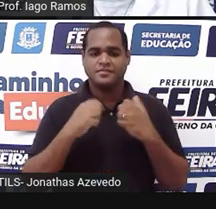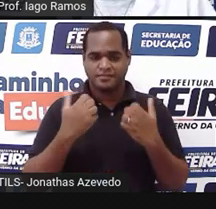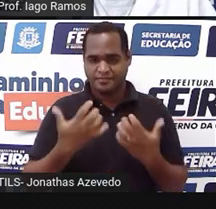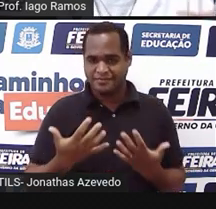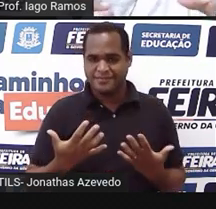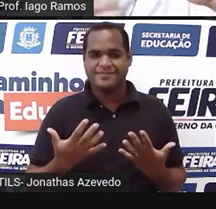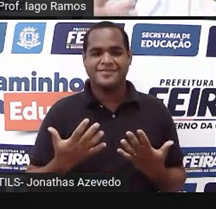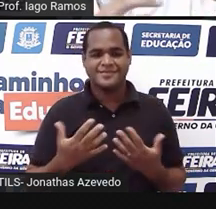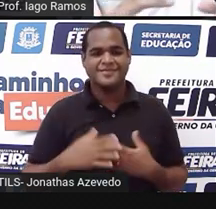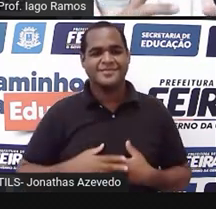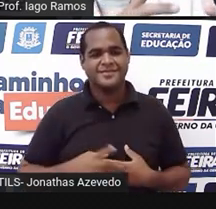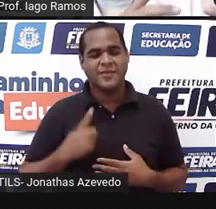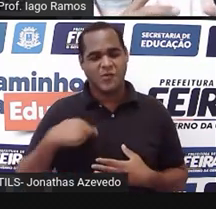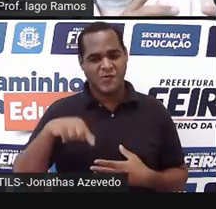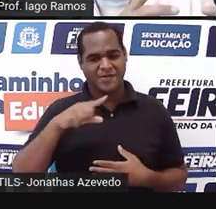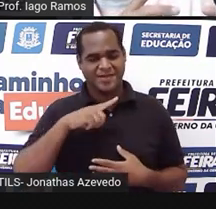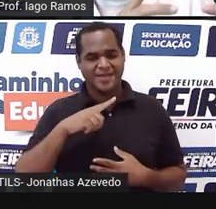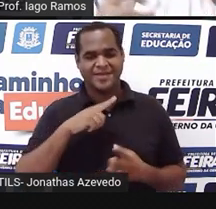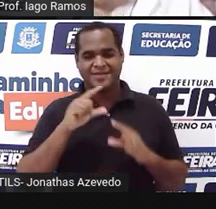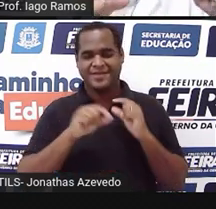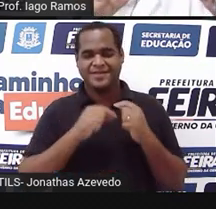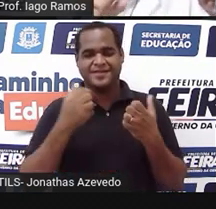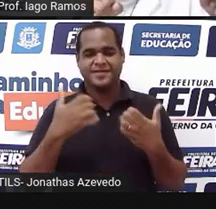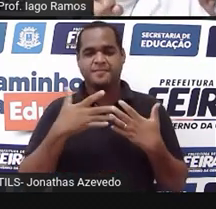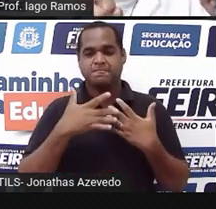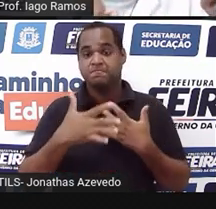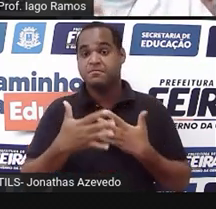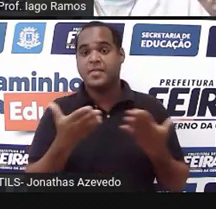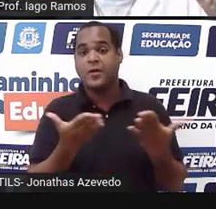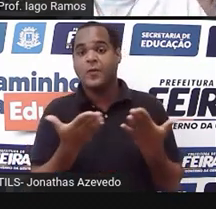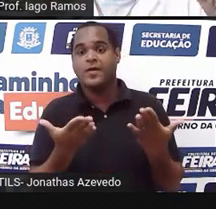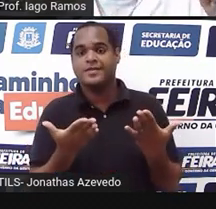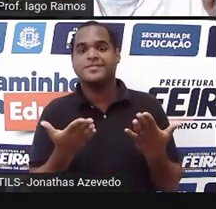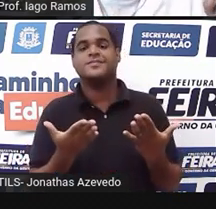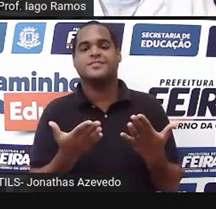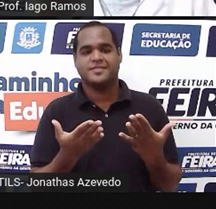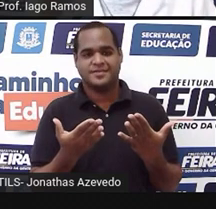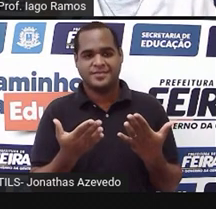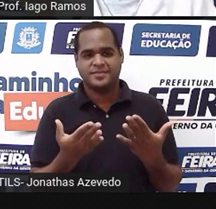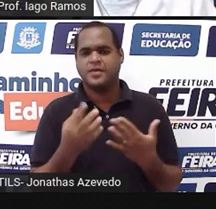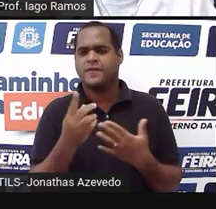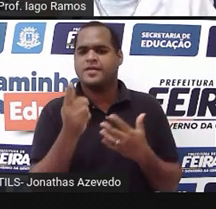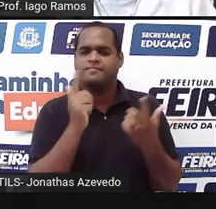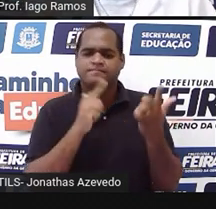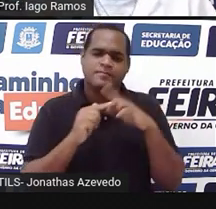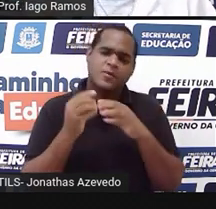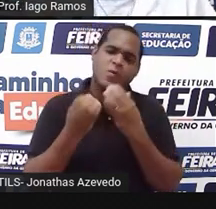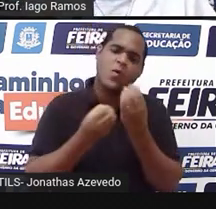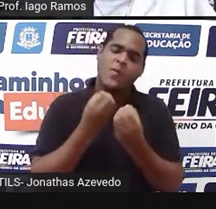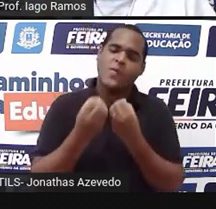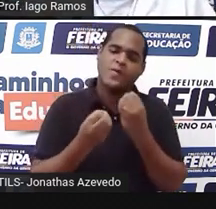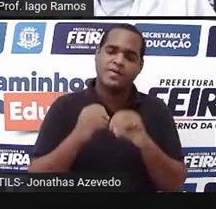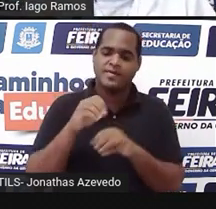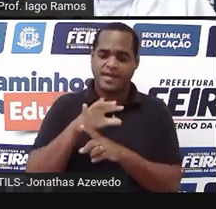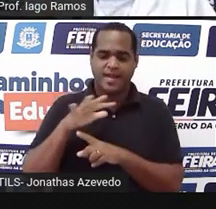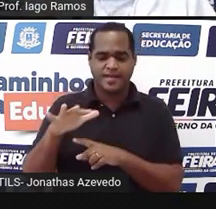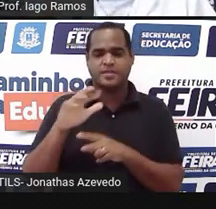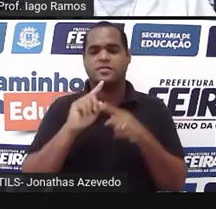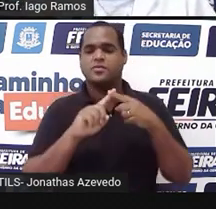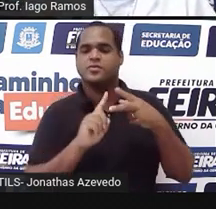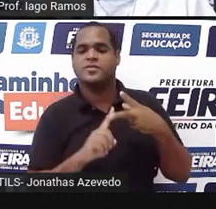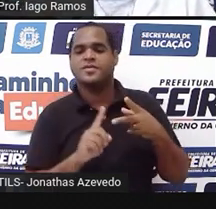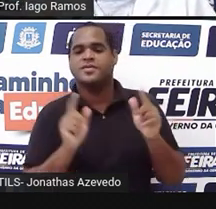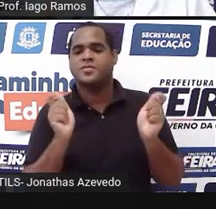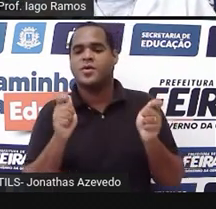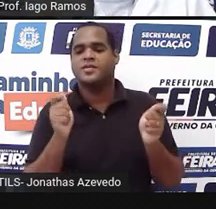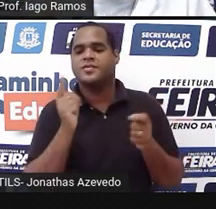com a gente vai por aí o lance agora é e como calcular a área desses dois triângulos